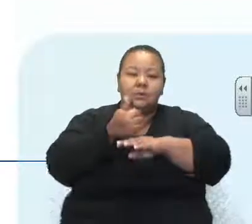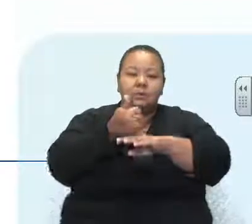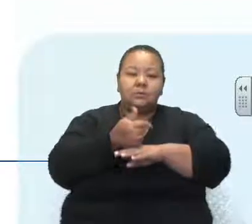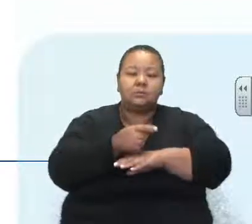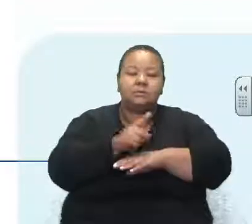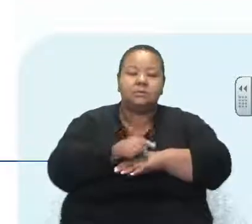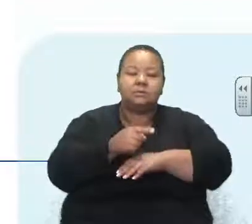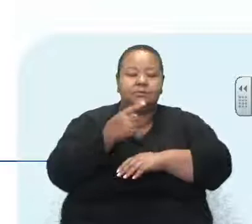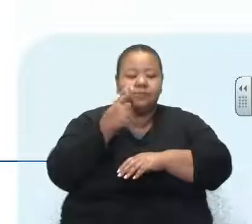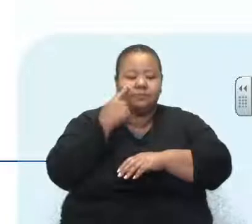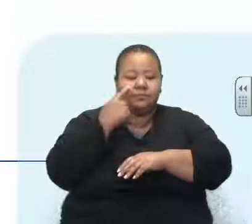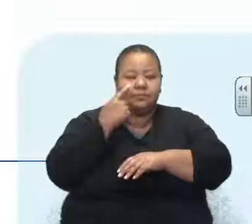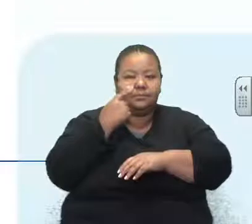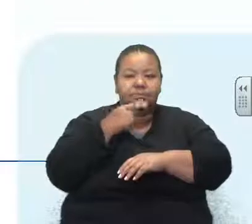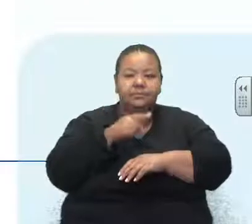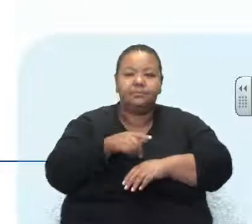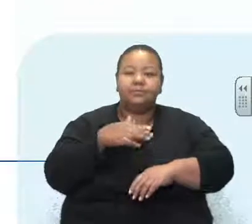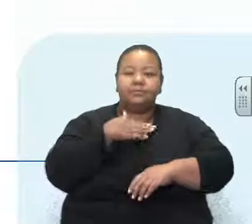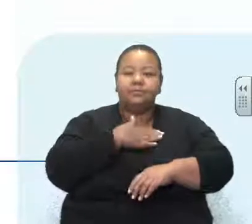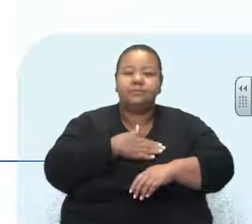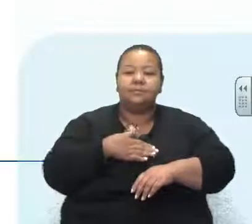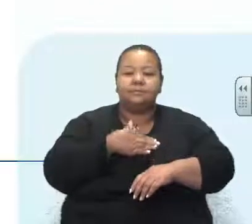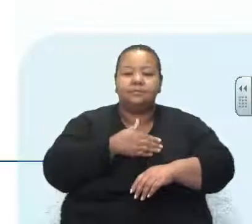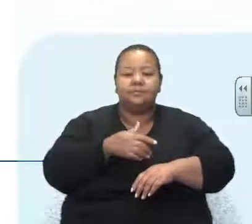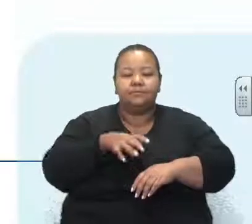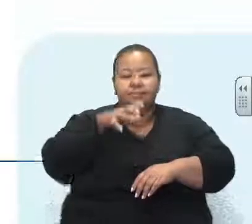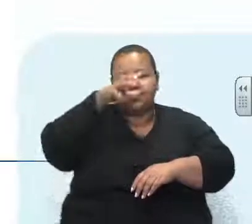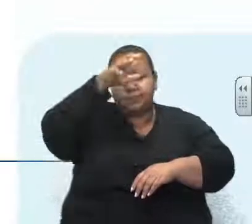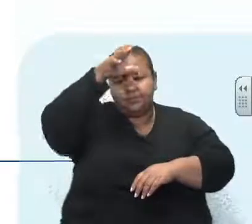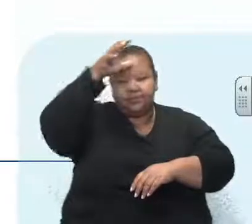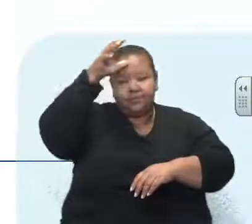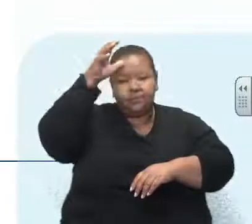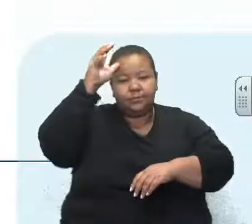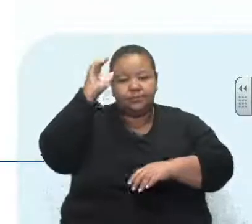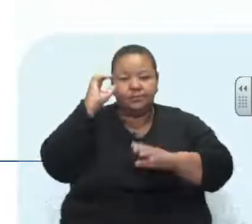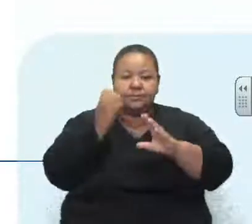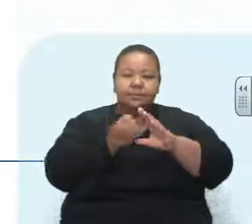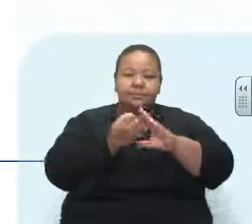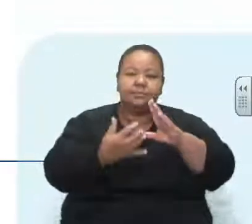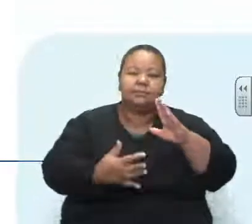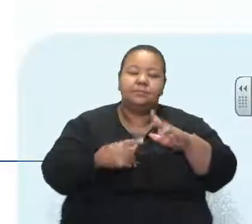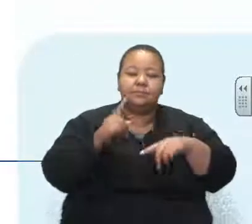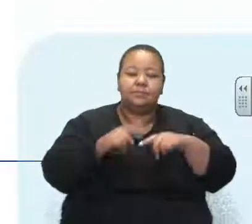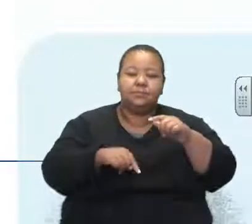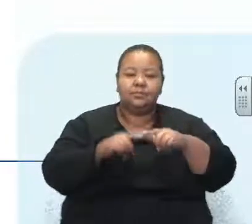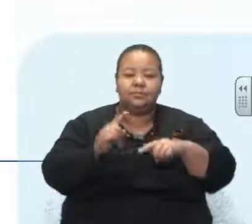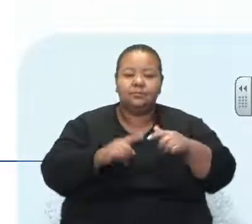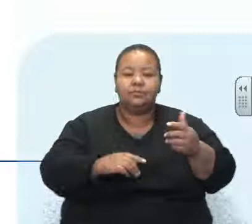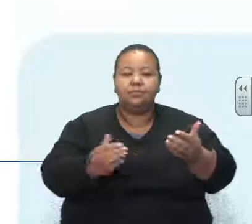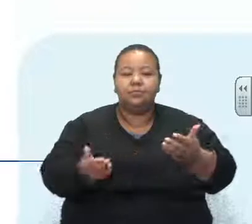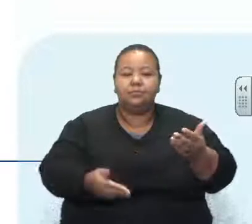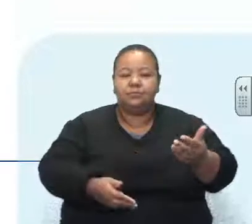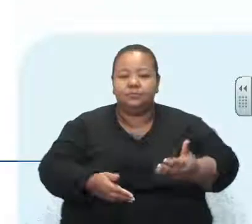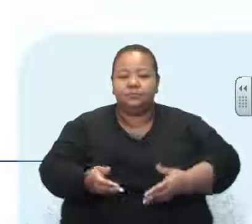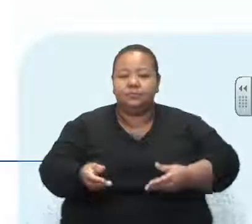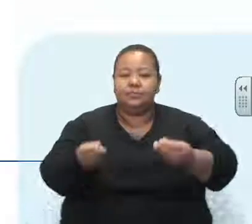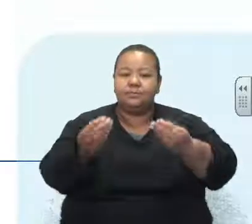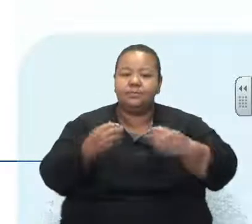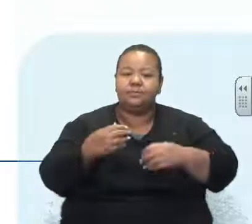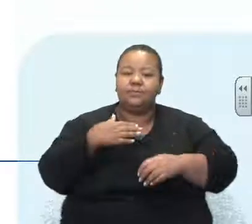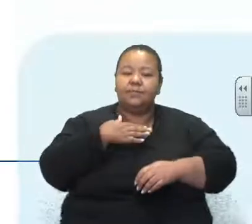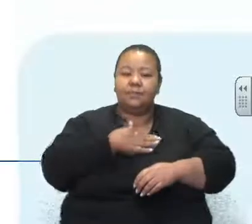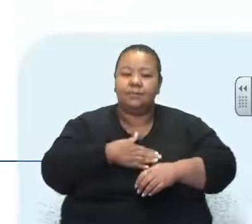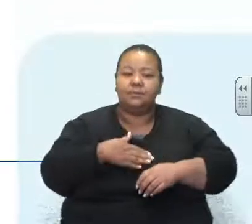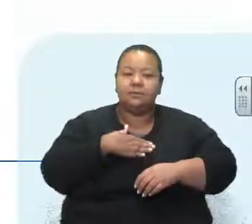que vão medir ali a satisfação do cliente, as características que estão voltadas ao produto e serviço que vai trazer essa satisfação, que